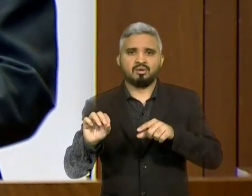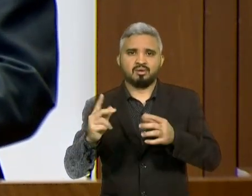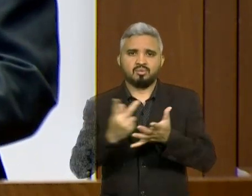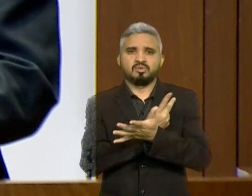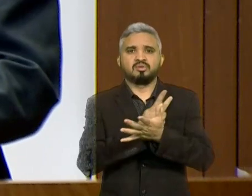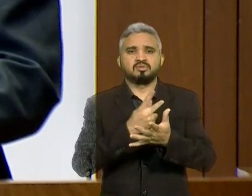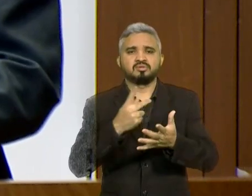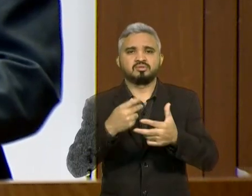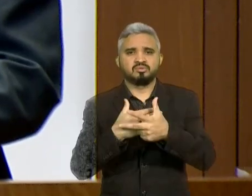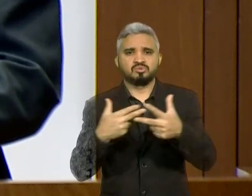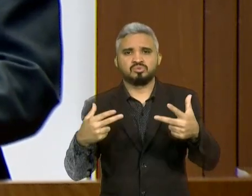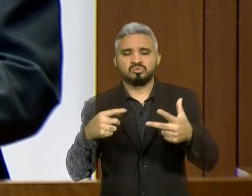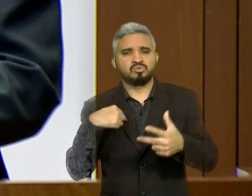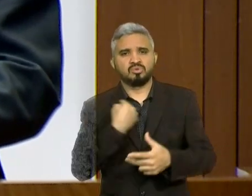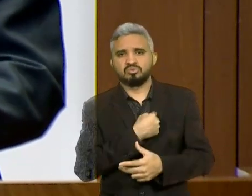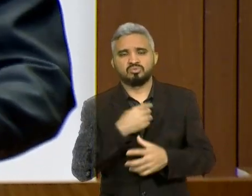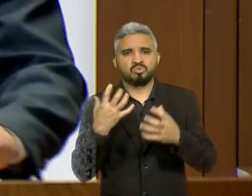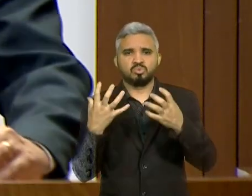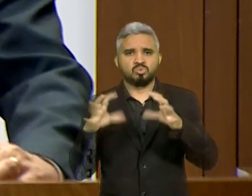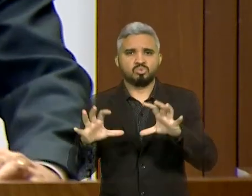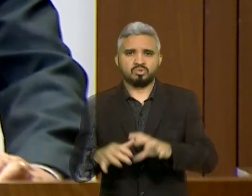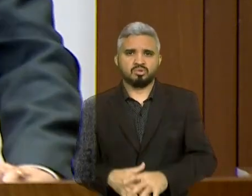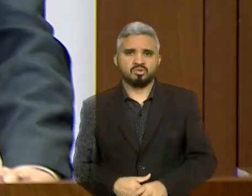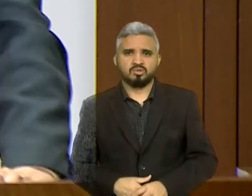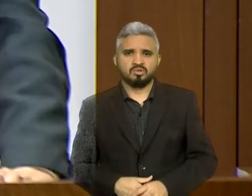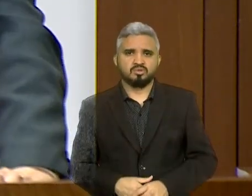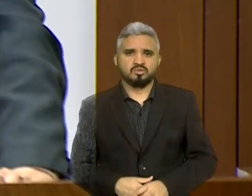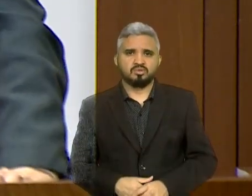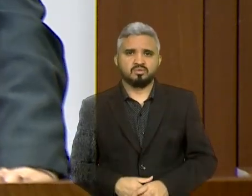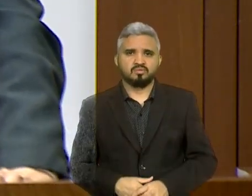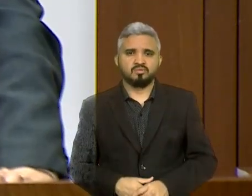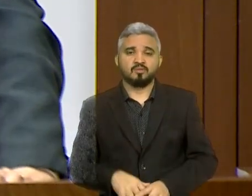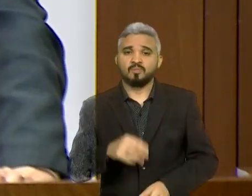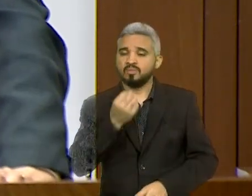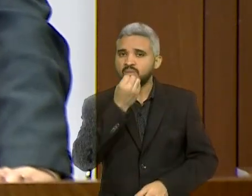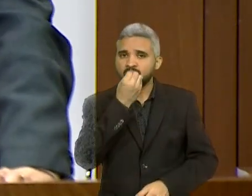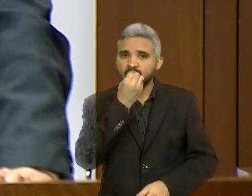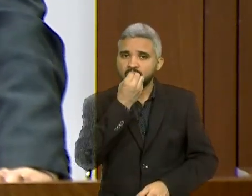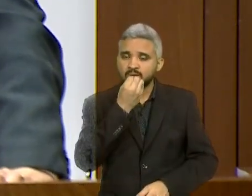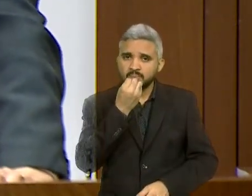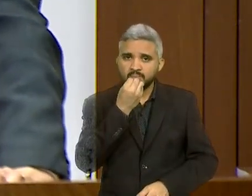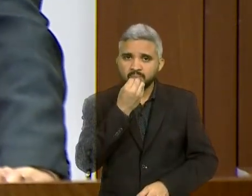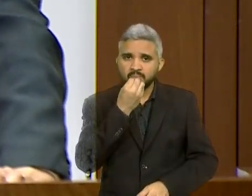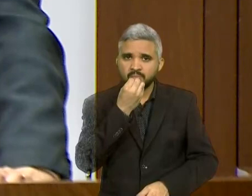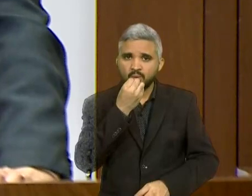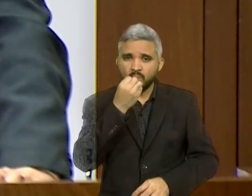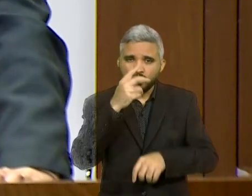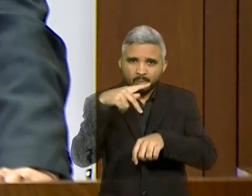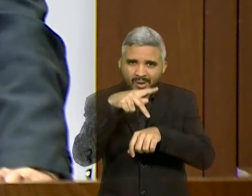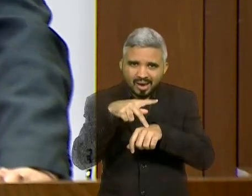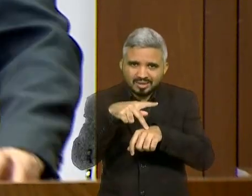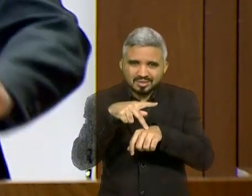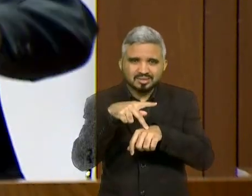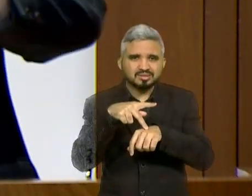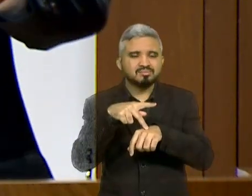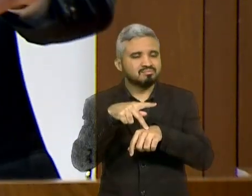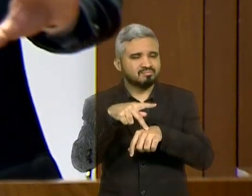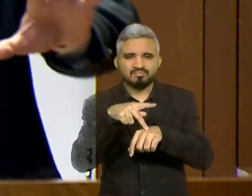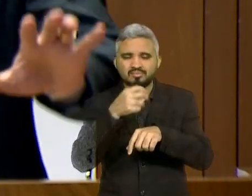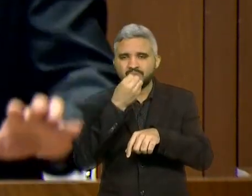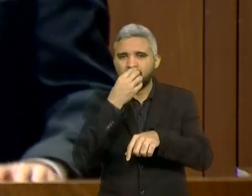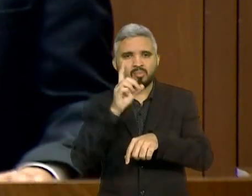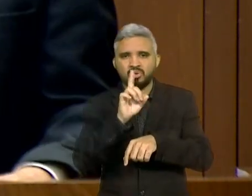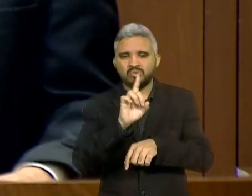que não é bom para o país a atuação quando ela transborda da legalidade e passa a